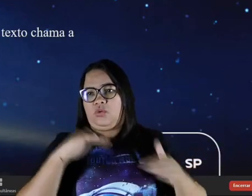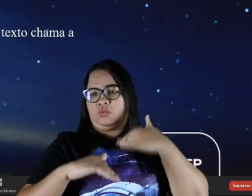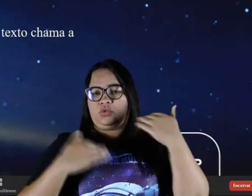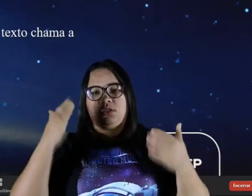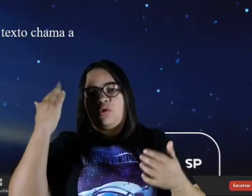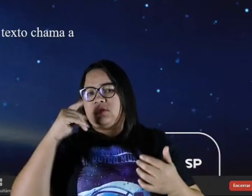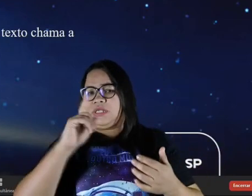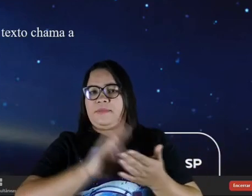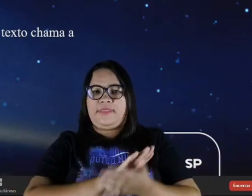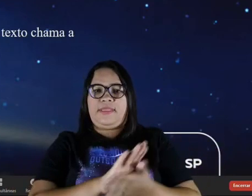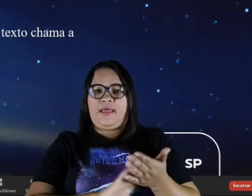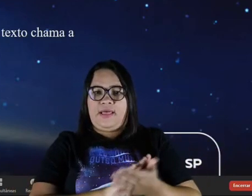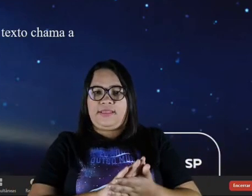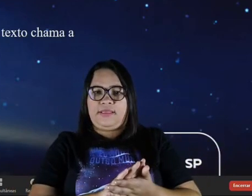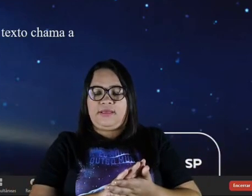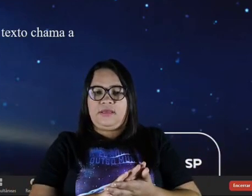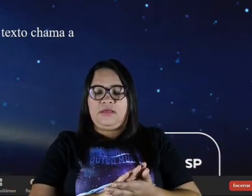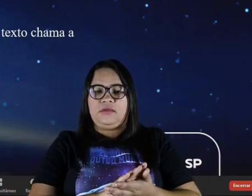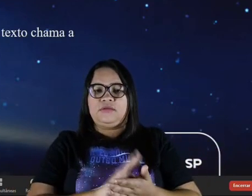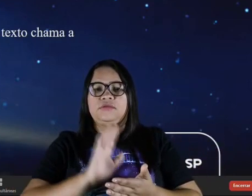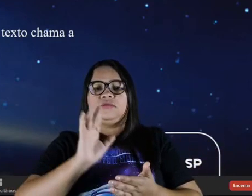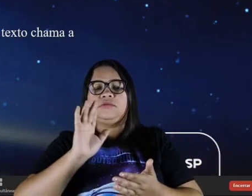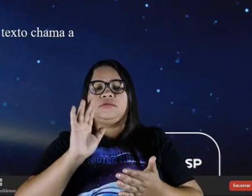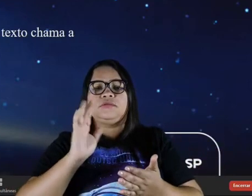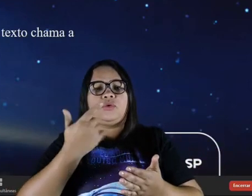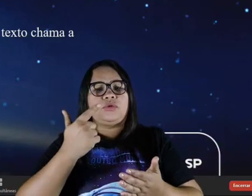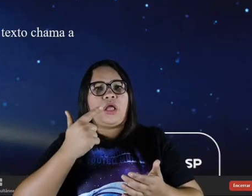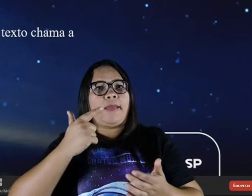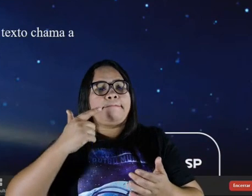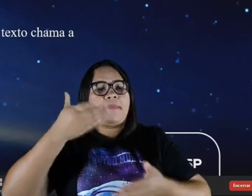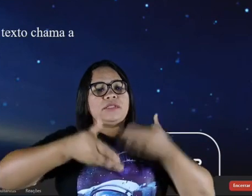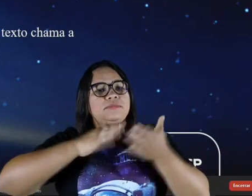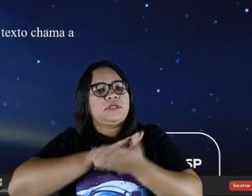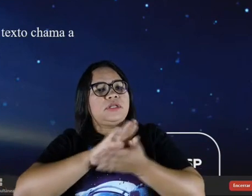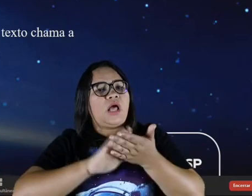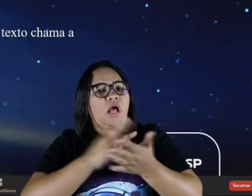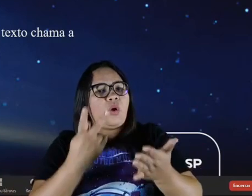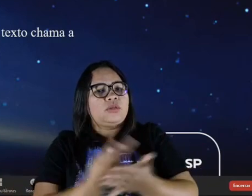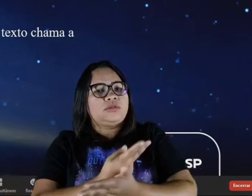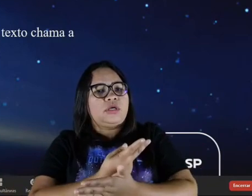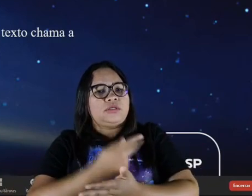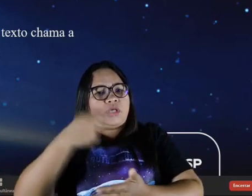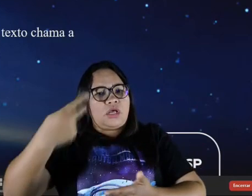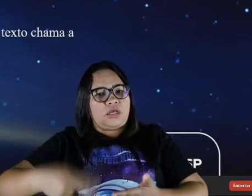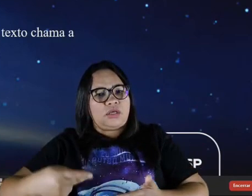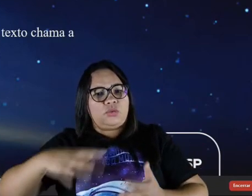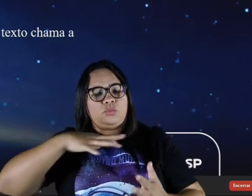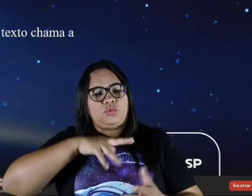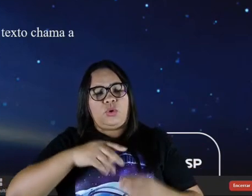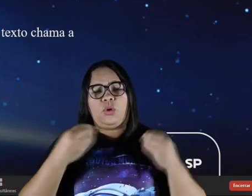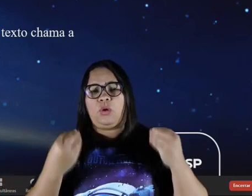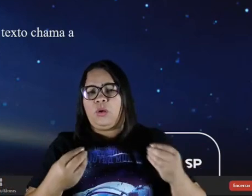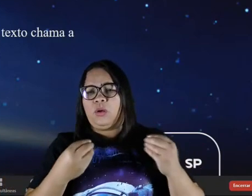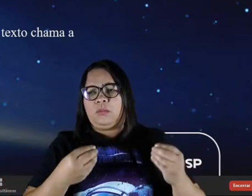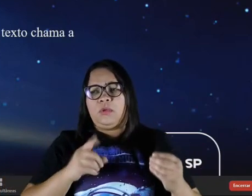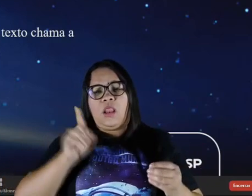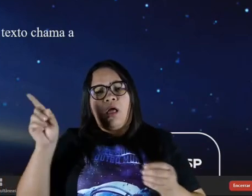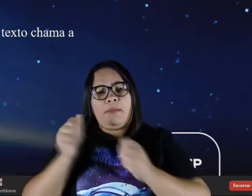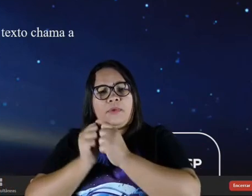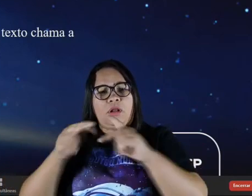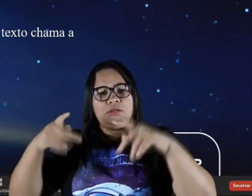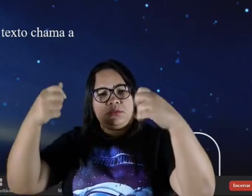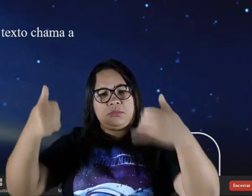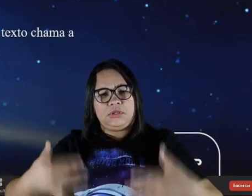não sabem nada, para eles tudo pereceu, eles não têm participação em nada do que acontece embaixo do sol, como é que eles podem estar no